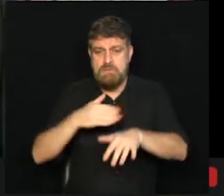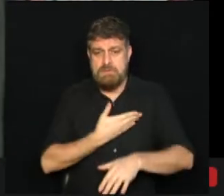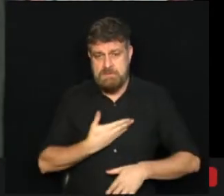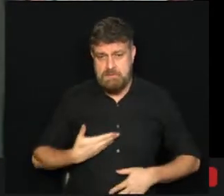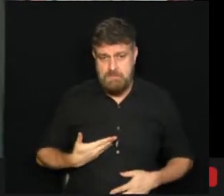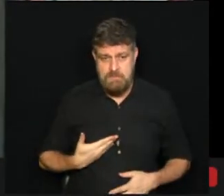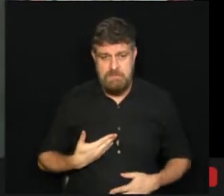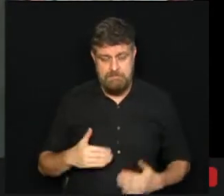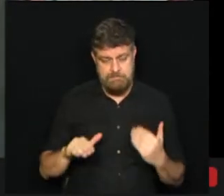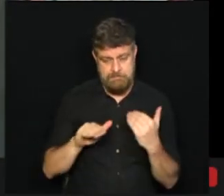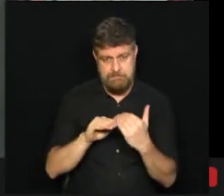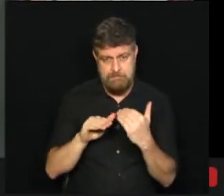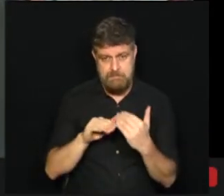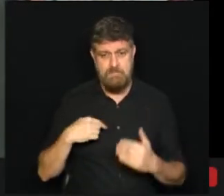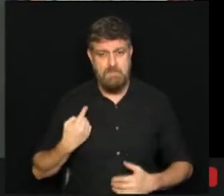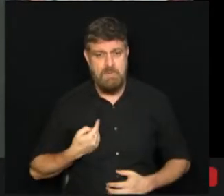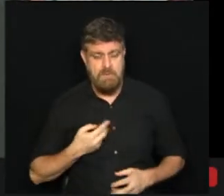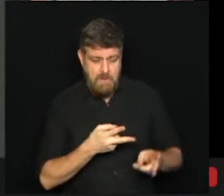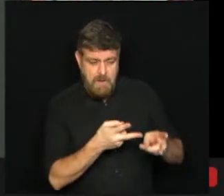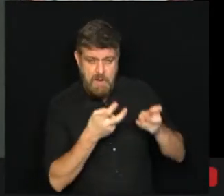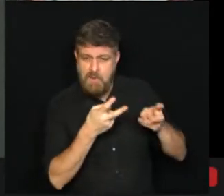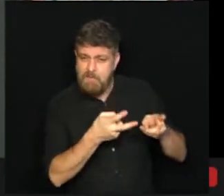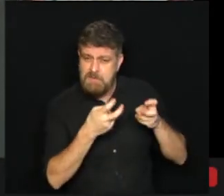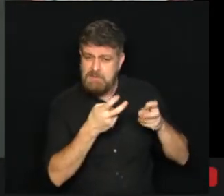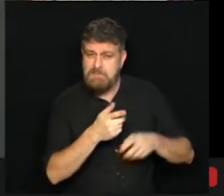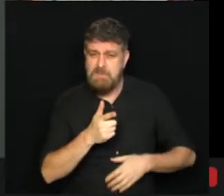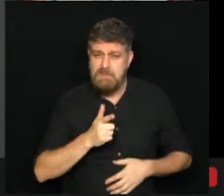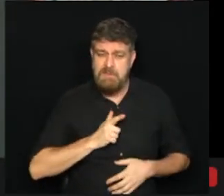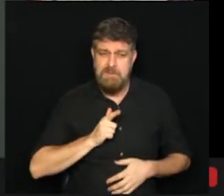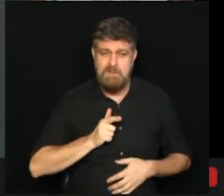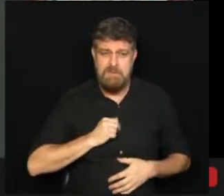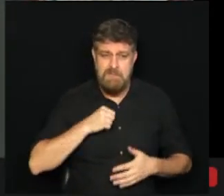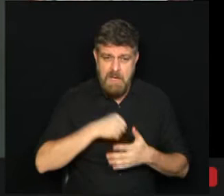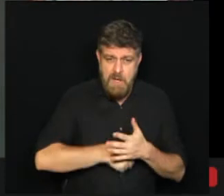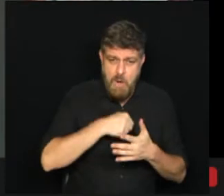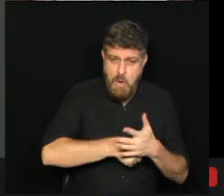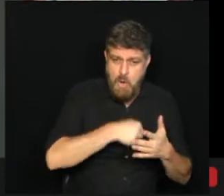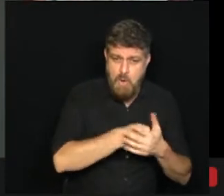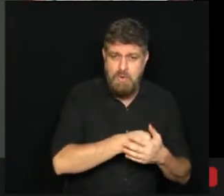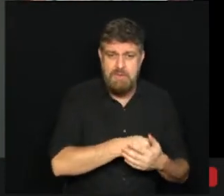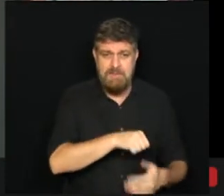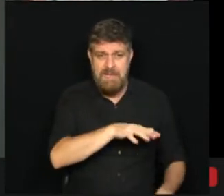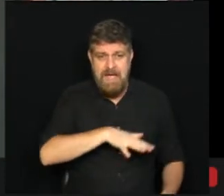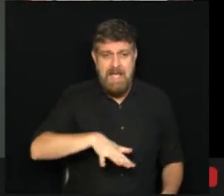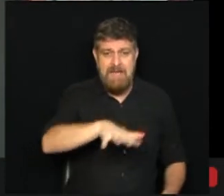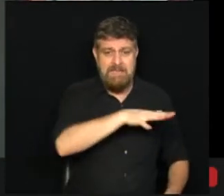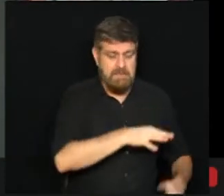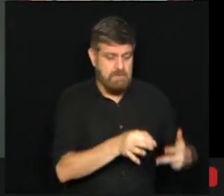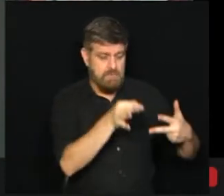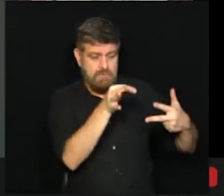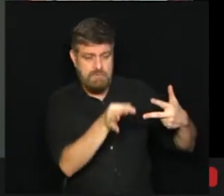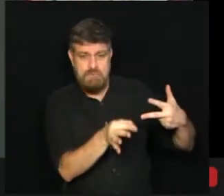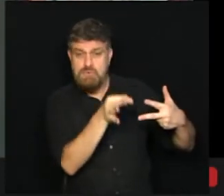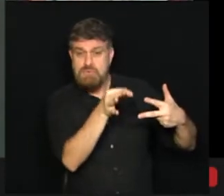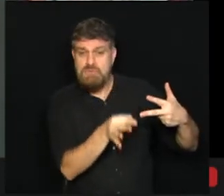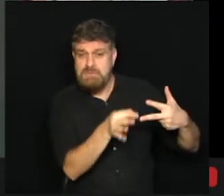observado é que há movimentos em todas as frentes, mesmo dentro do Poder Judiciário, no sentido de coibir